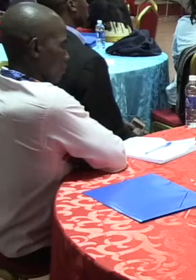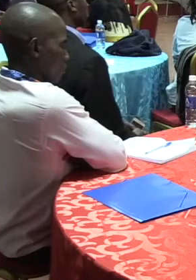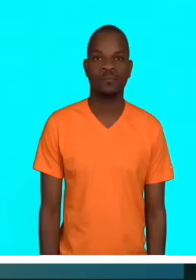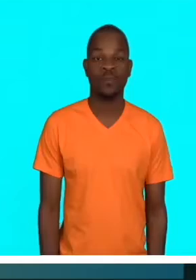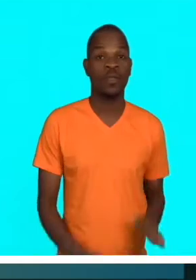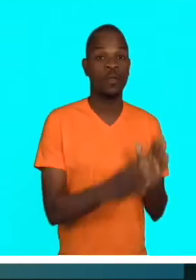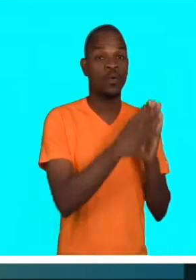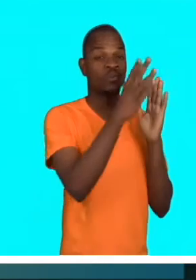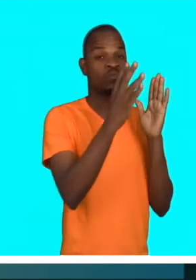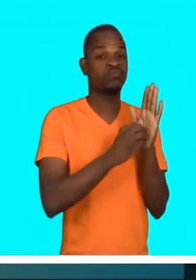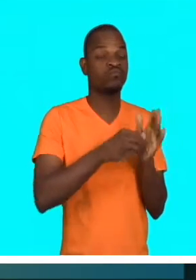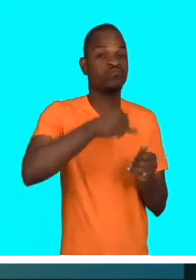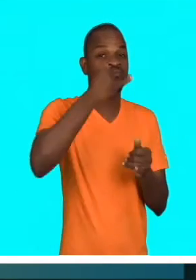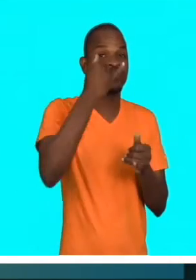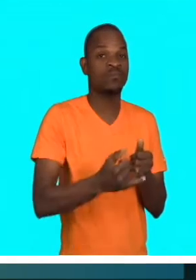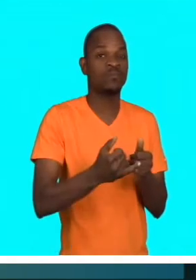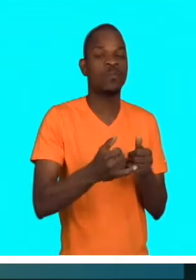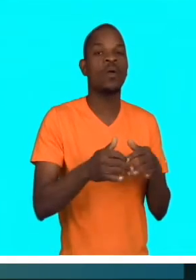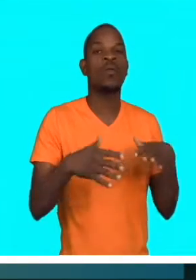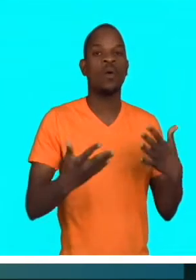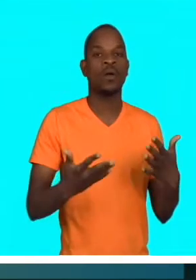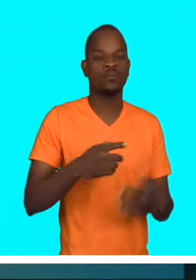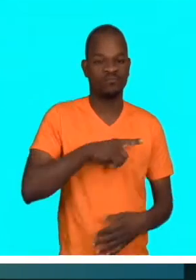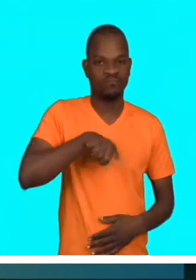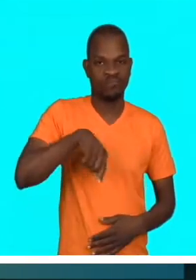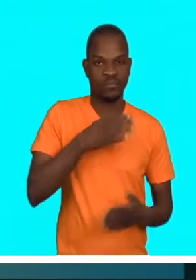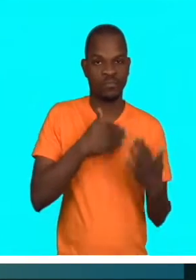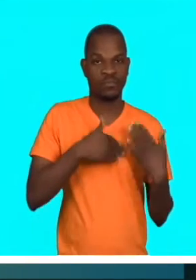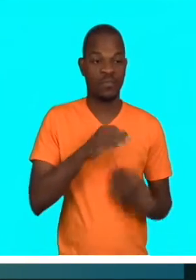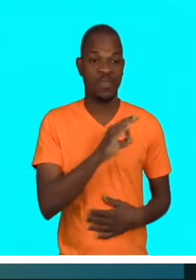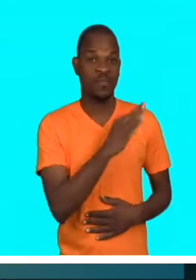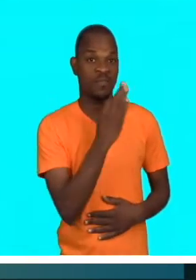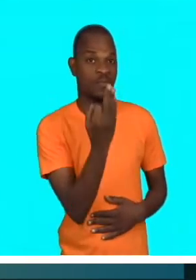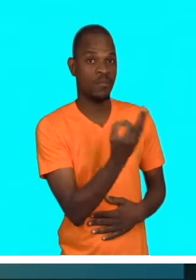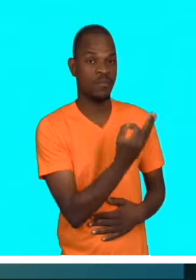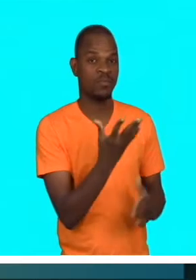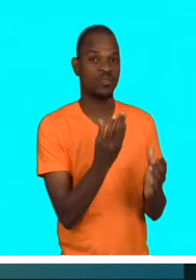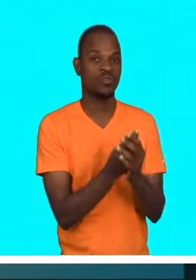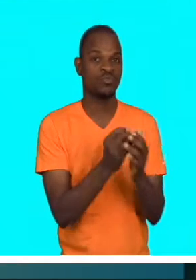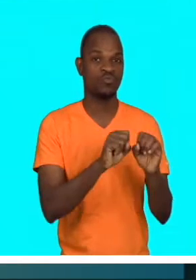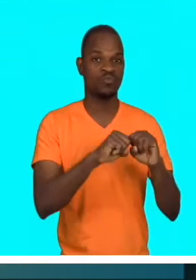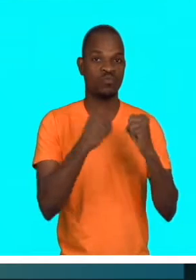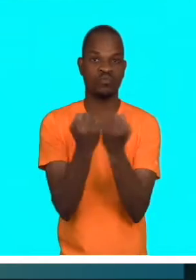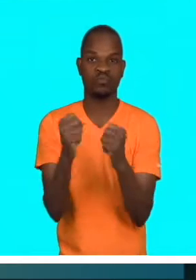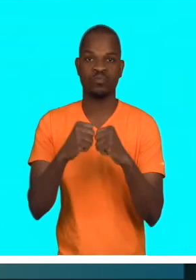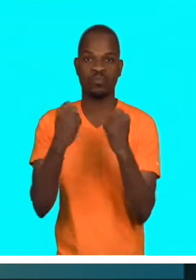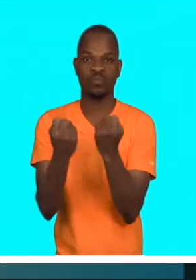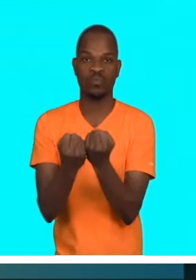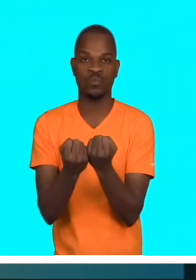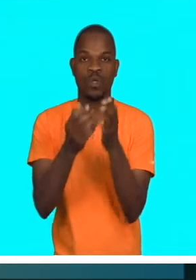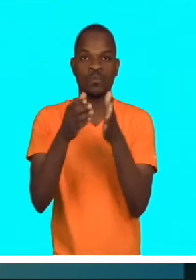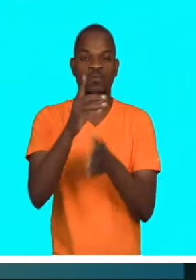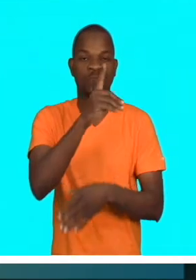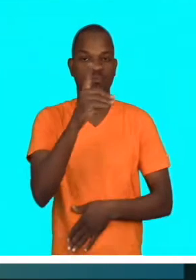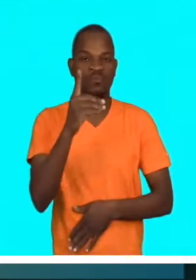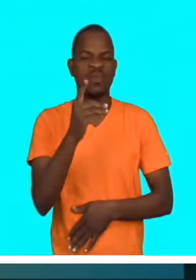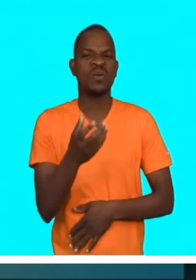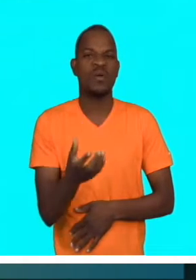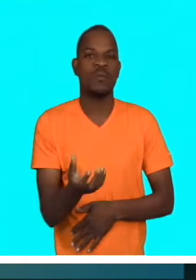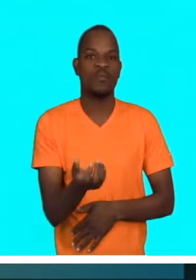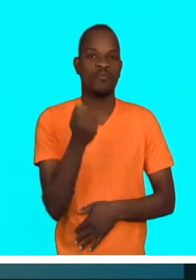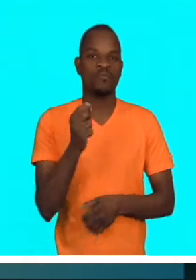no país. O resultado final que nós queremos é que o FAMOD, em conjunto com seus membros, possam ser capazes